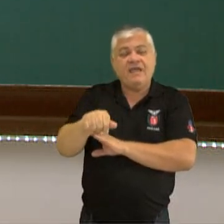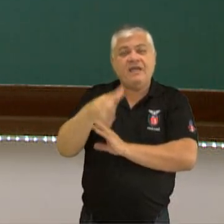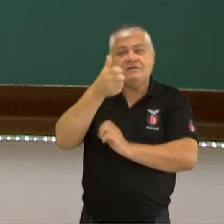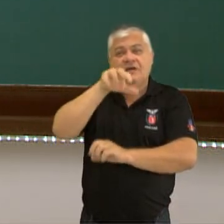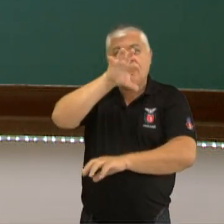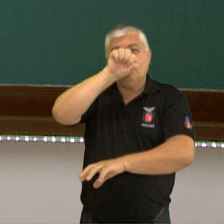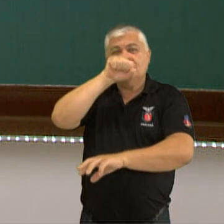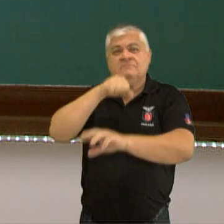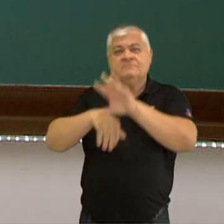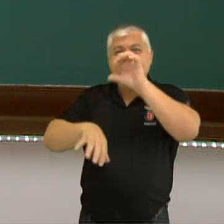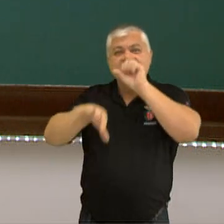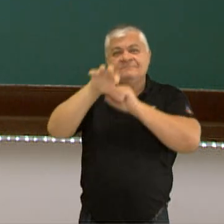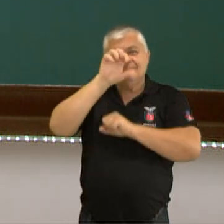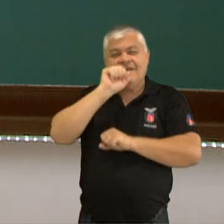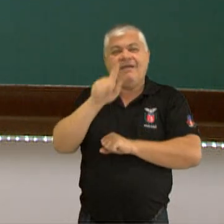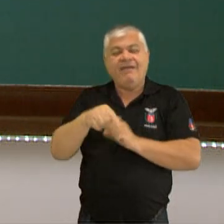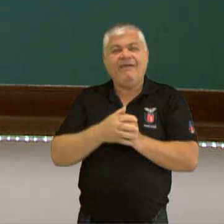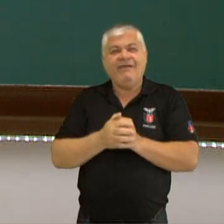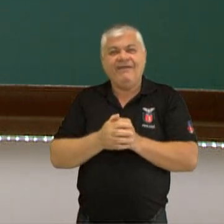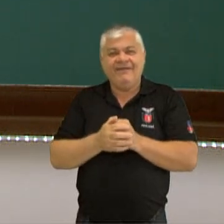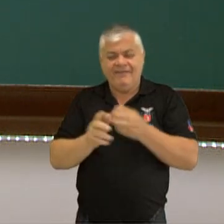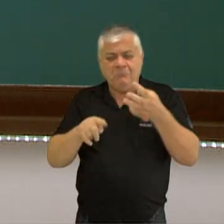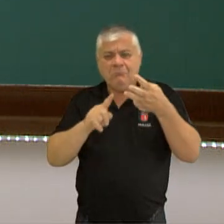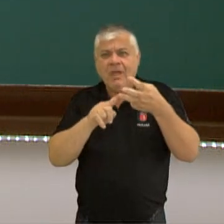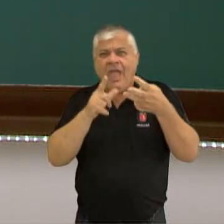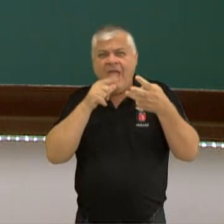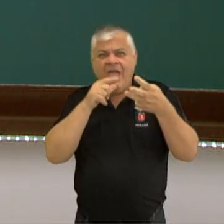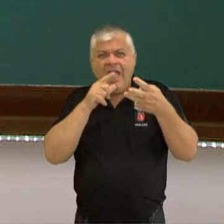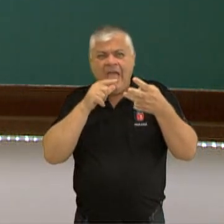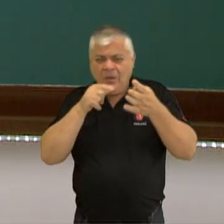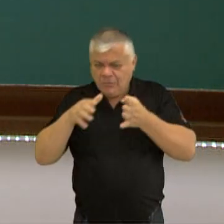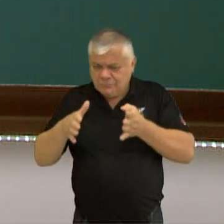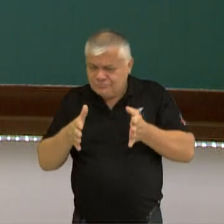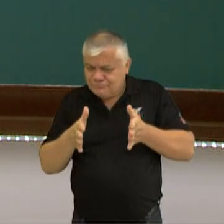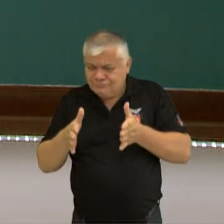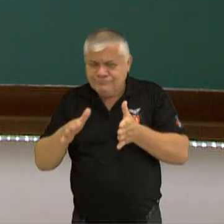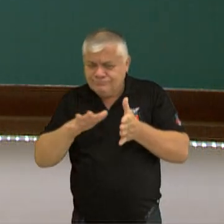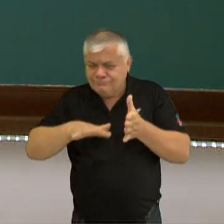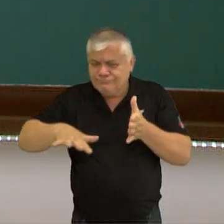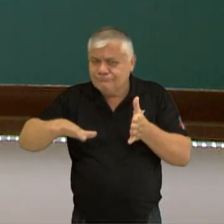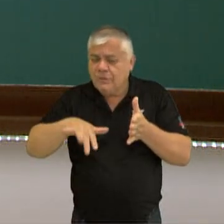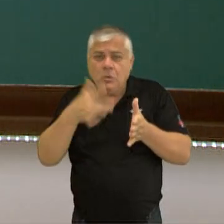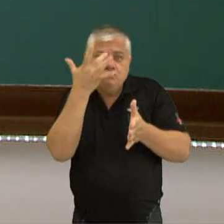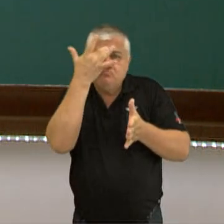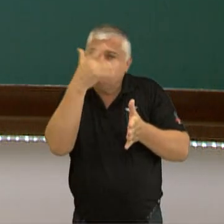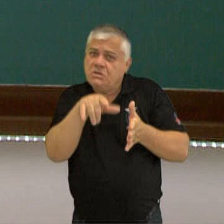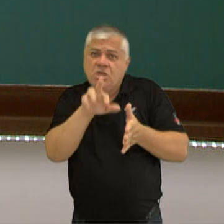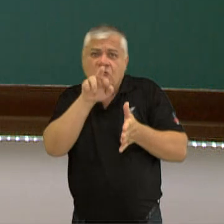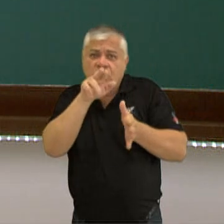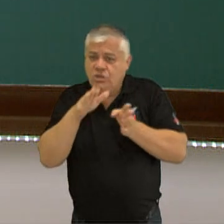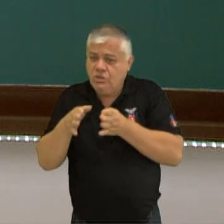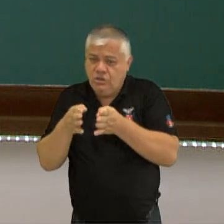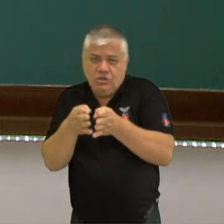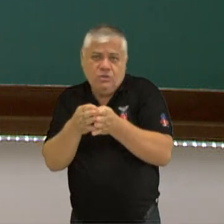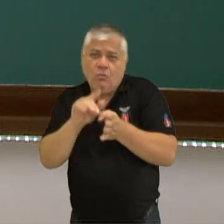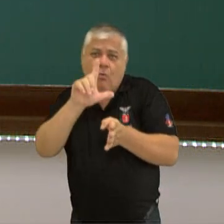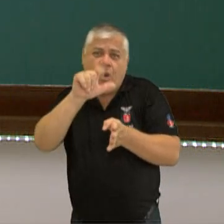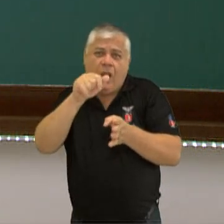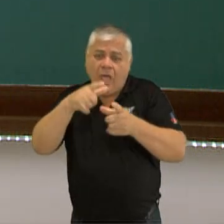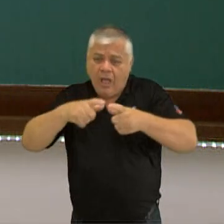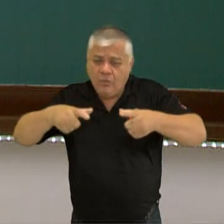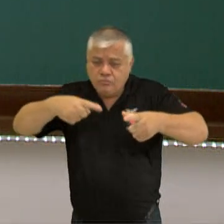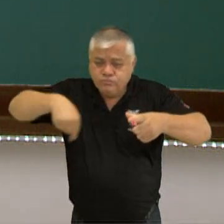pedaço, né, um corpo d'água. Não sabemos se é um rio, se é um lago ou se é um oceano, porque a imagem só retrata um